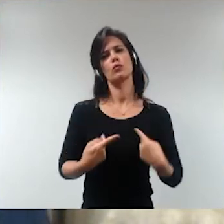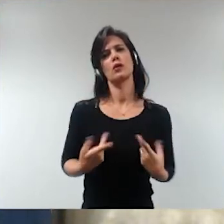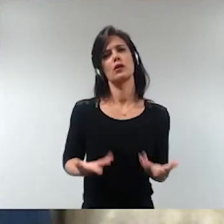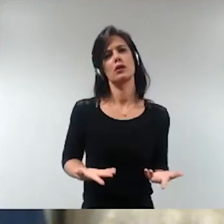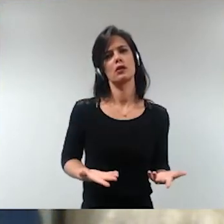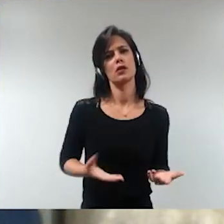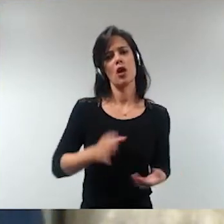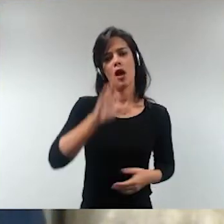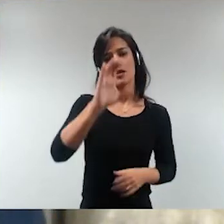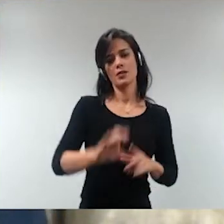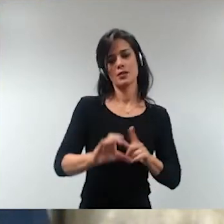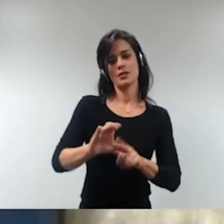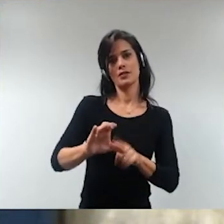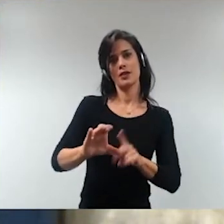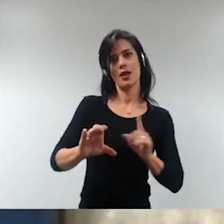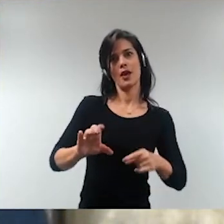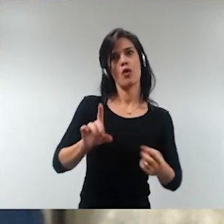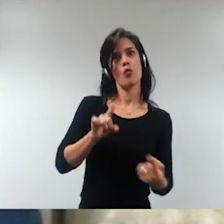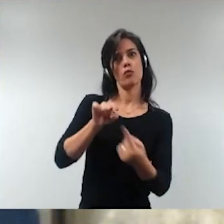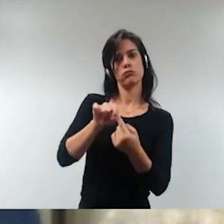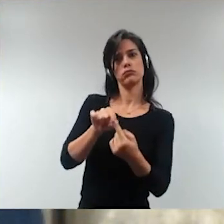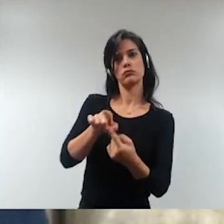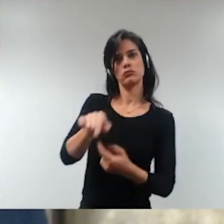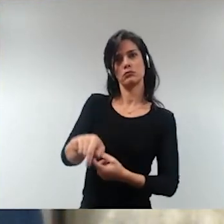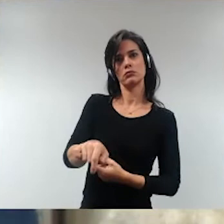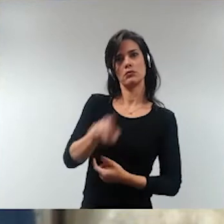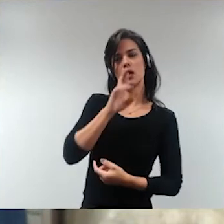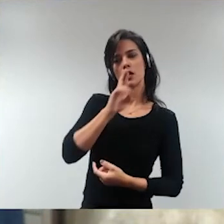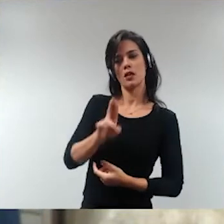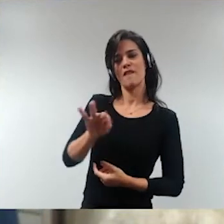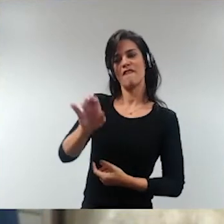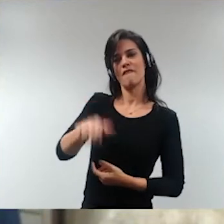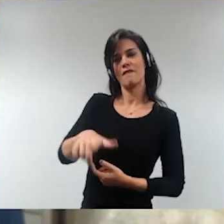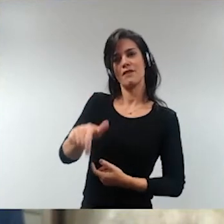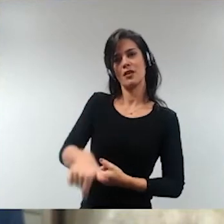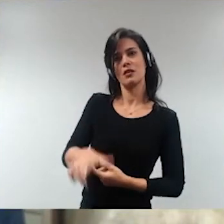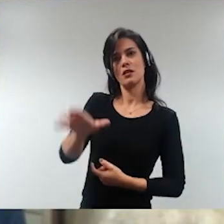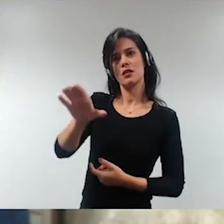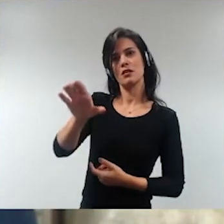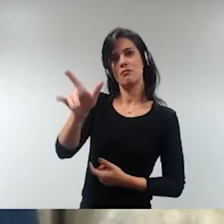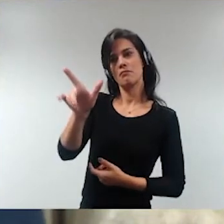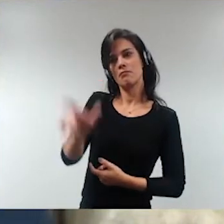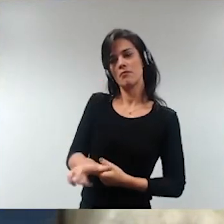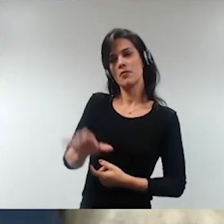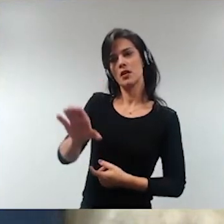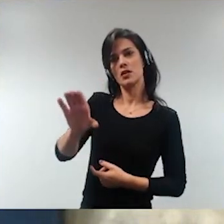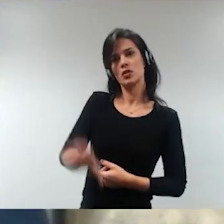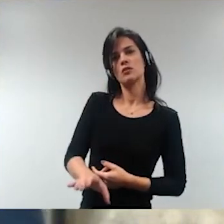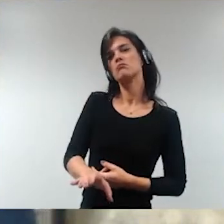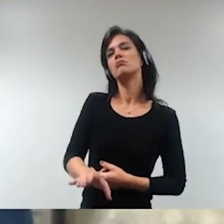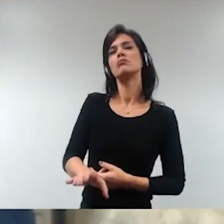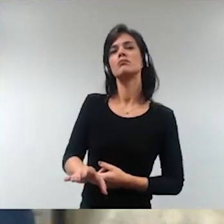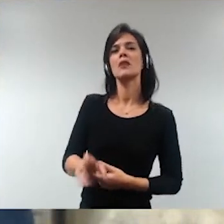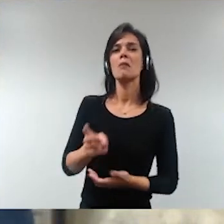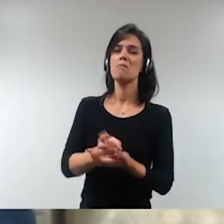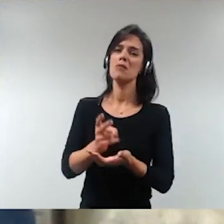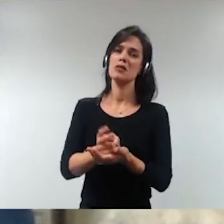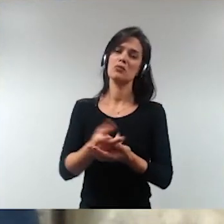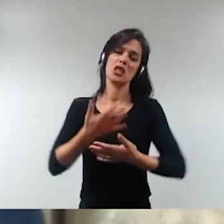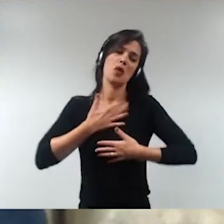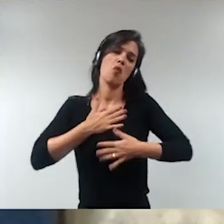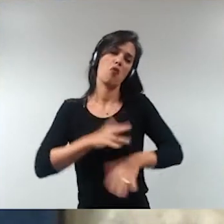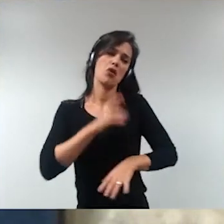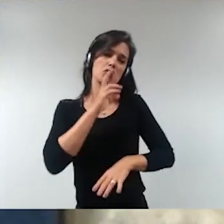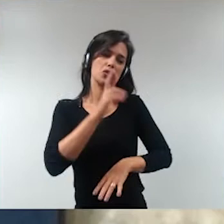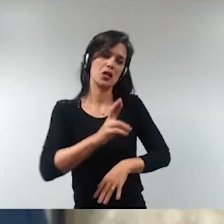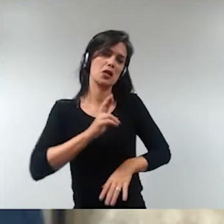que é o destinatário final de tudo, ele é o destinatário final, ele tem que sair, mesmo insatisfeito com o resultado, porque é